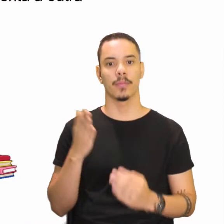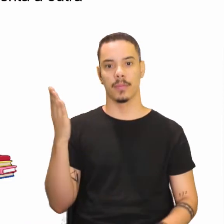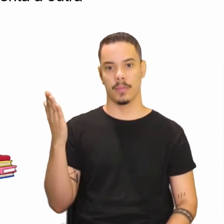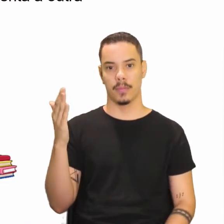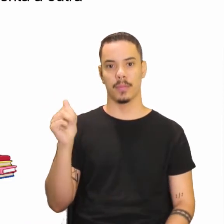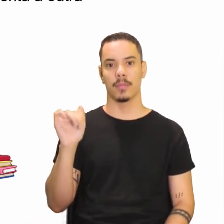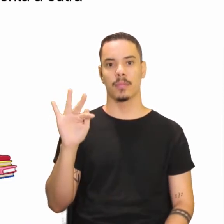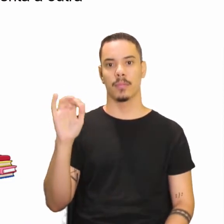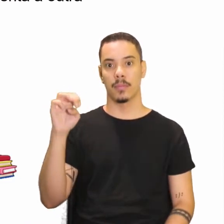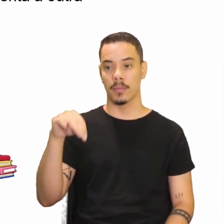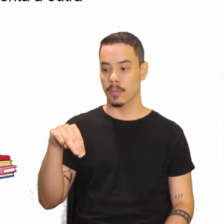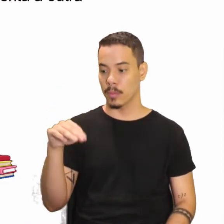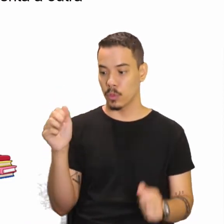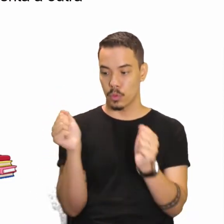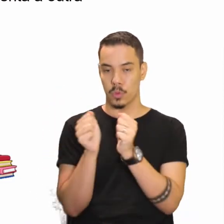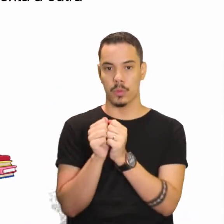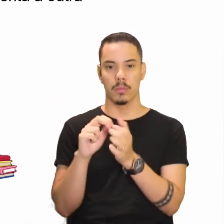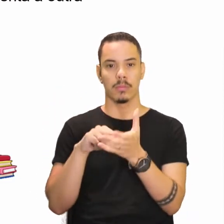da ideia de